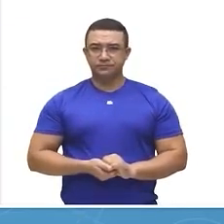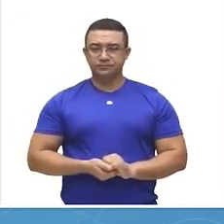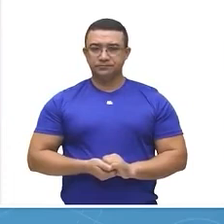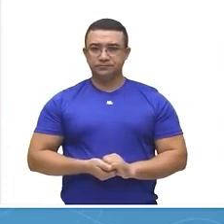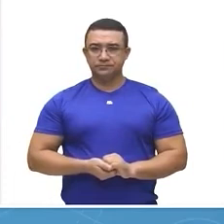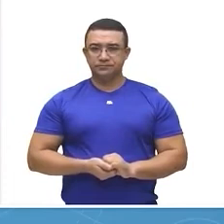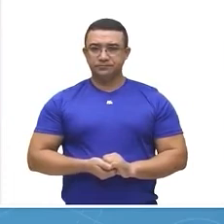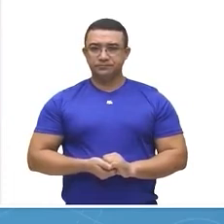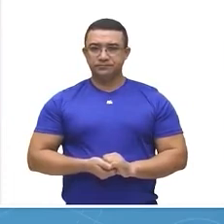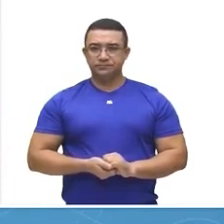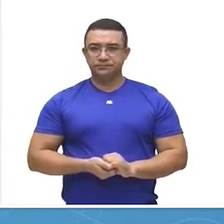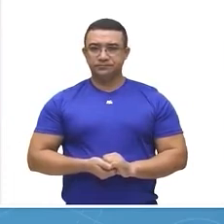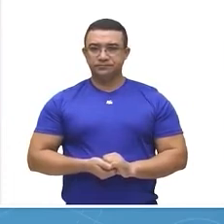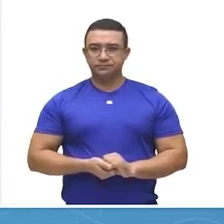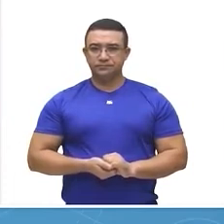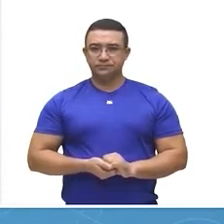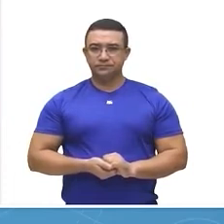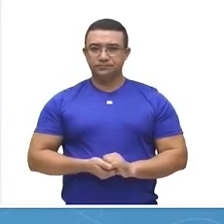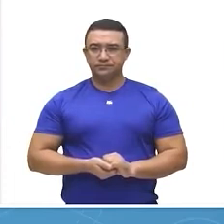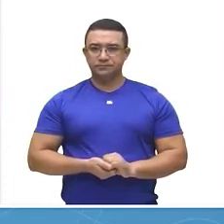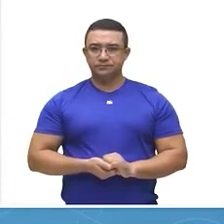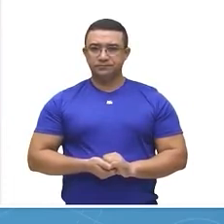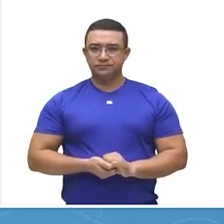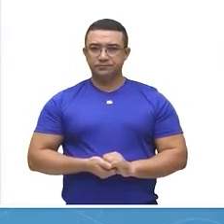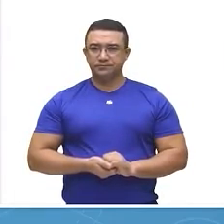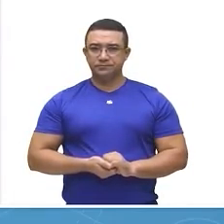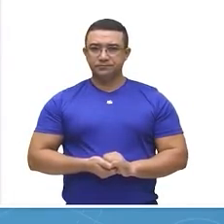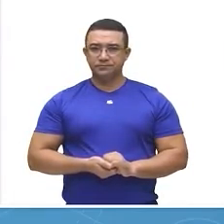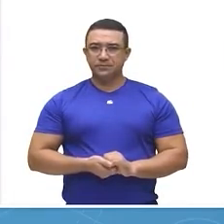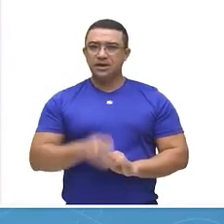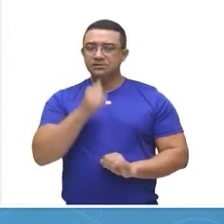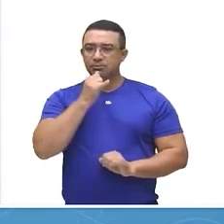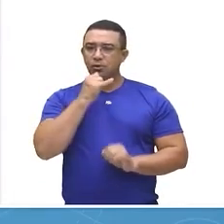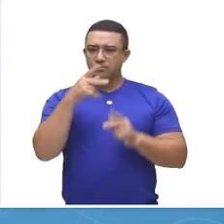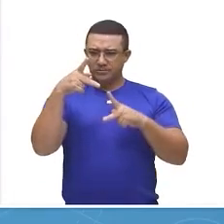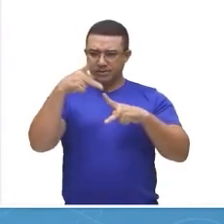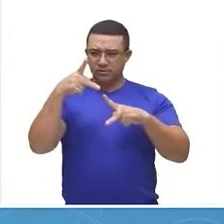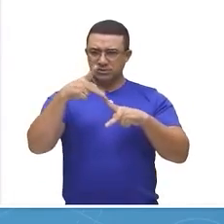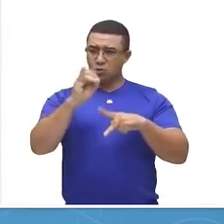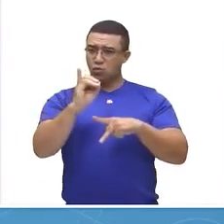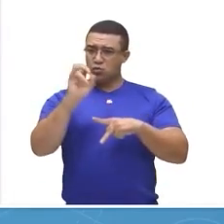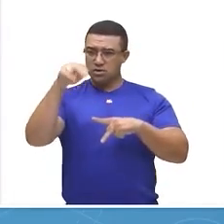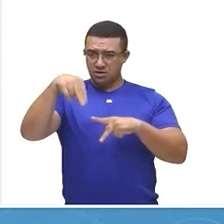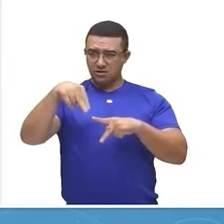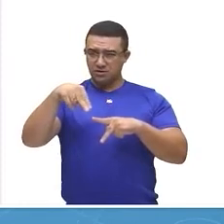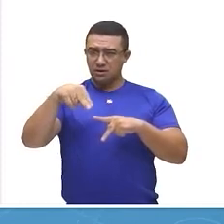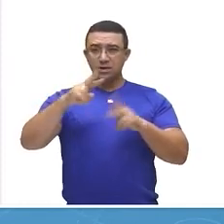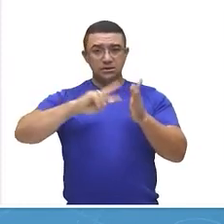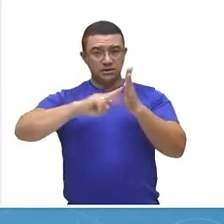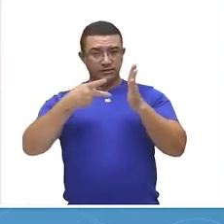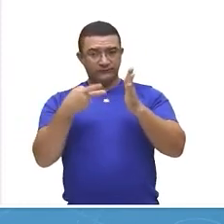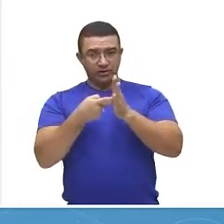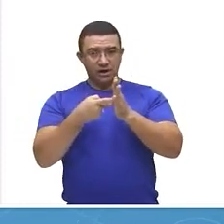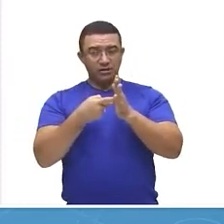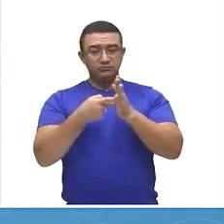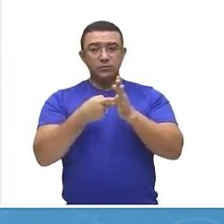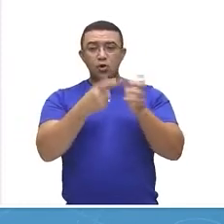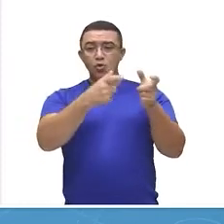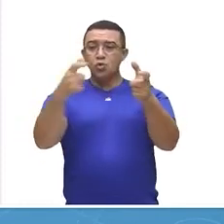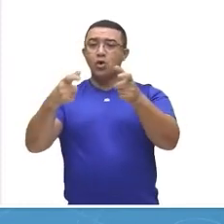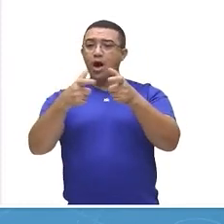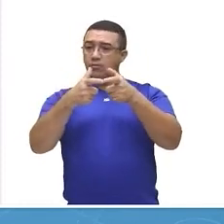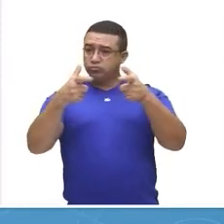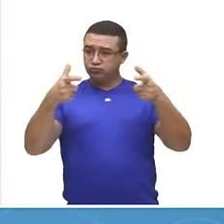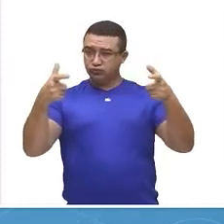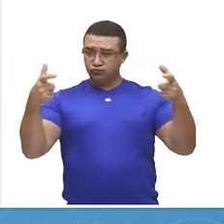entre a preposição in, que é um local bem amplo, né? Que tem limites, como países, né? Estados e cidades. Também não